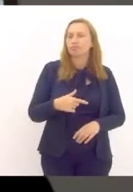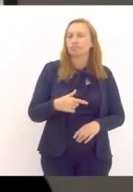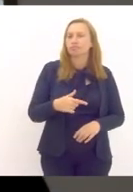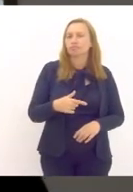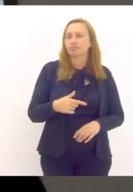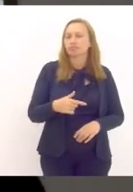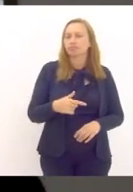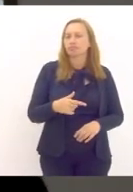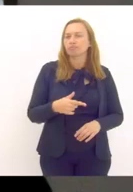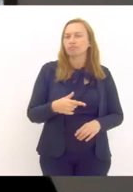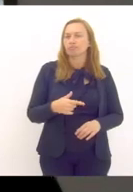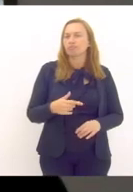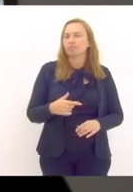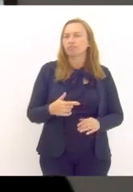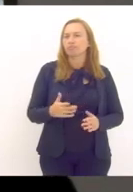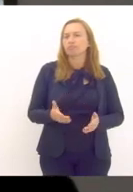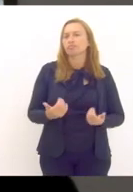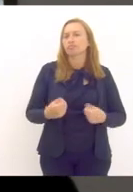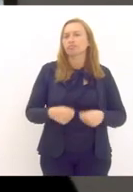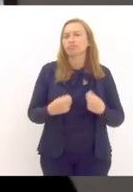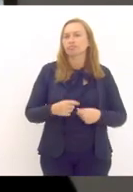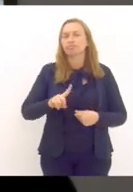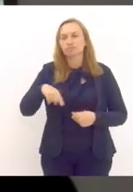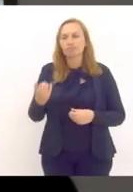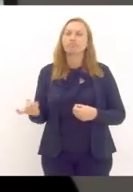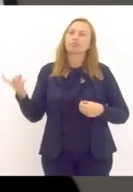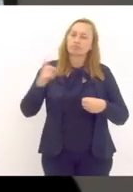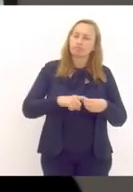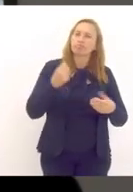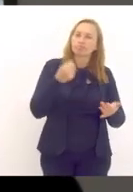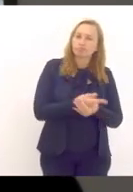de carência, voltamos a pagar.